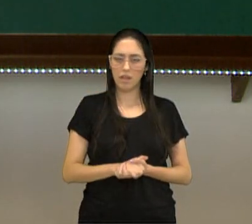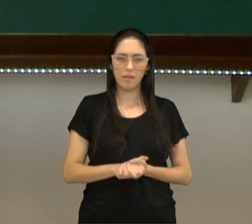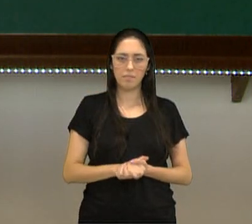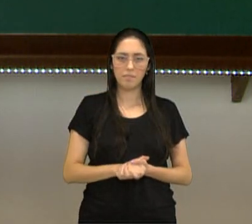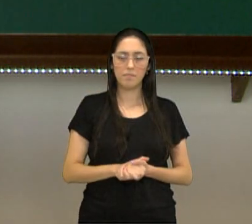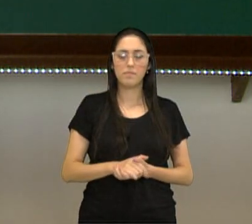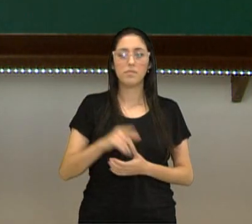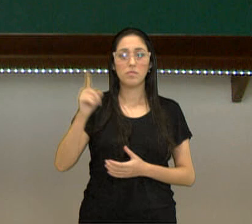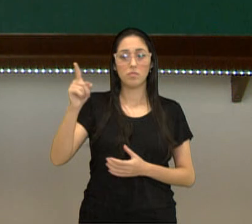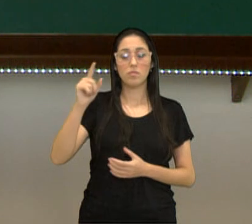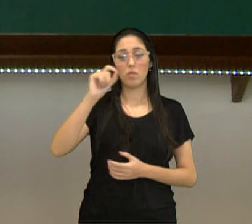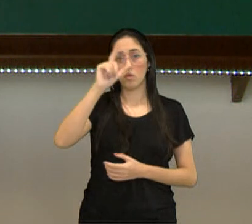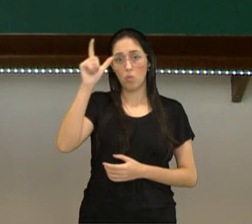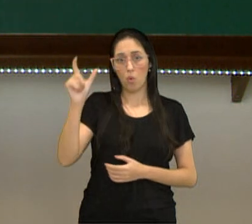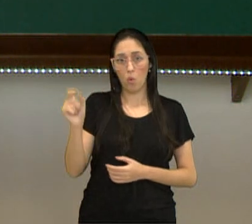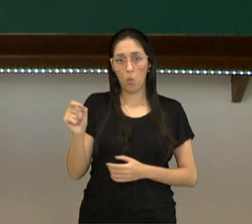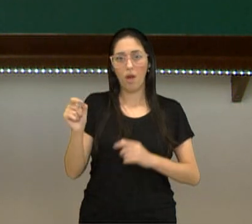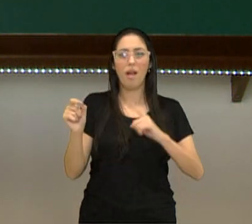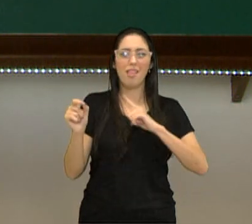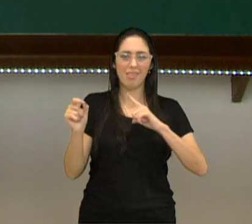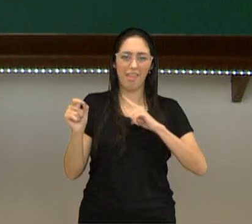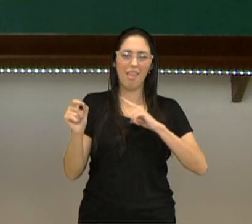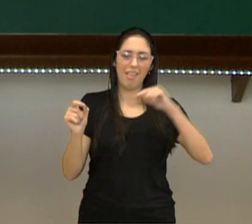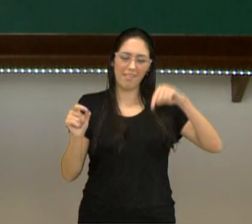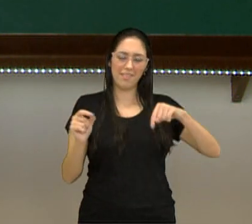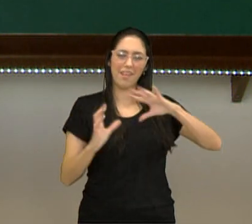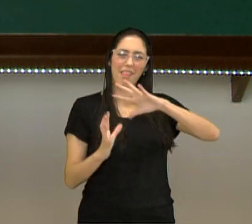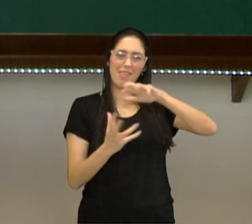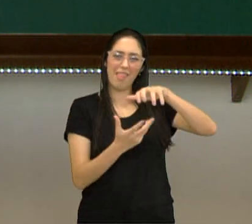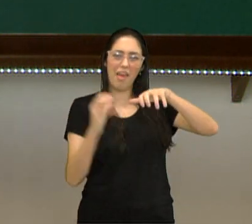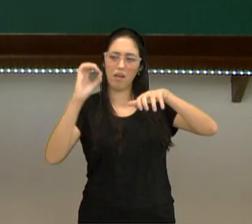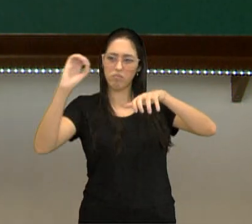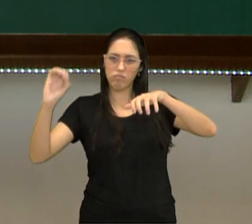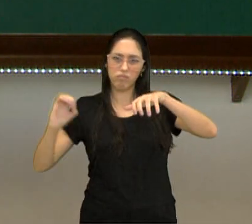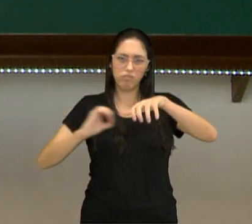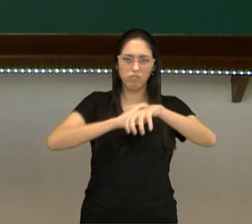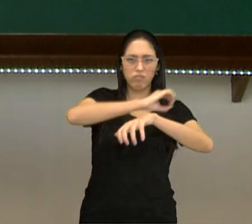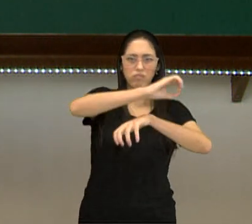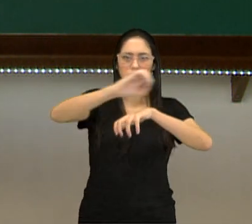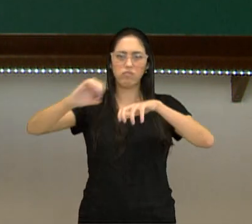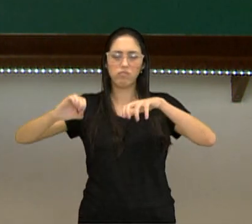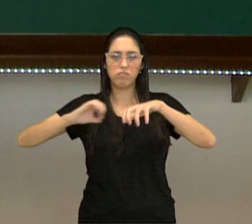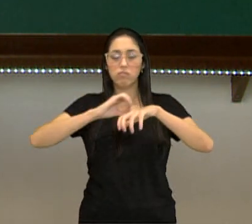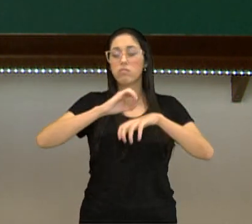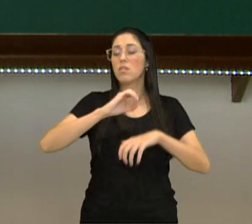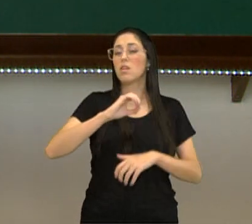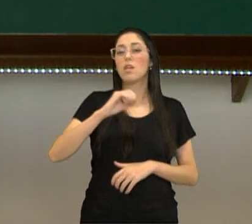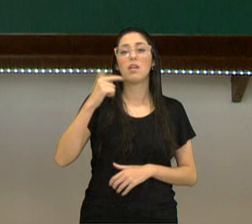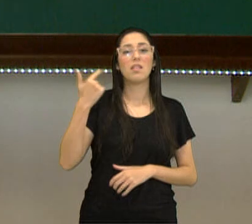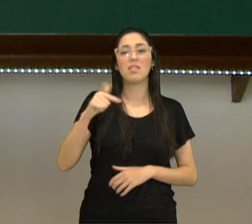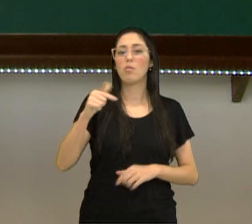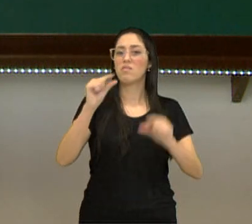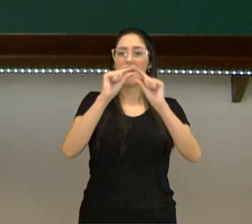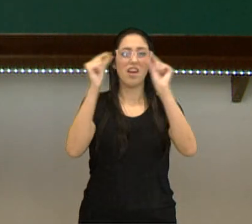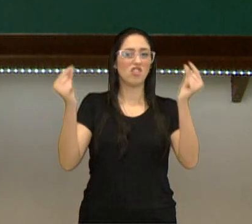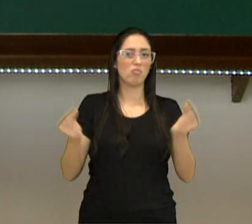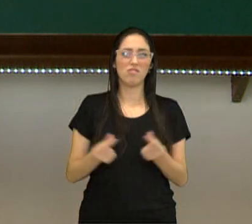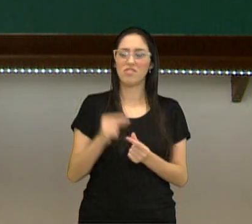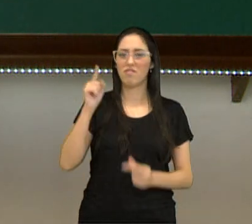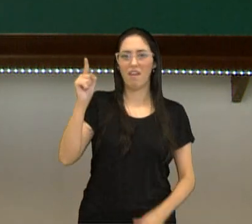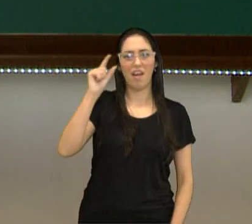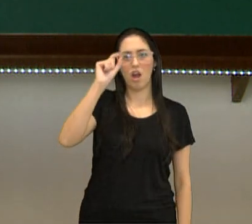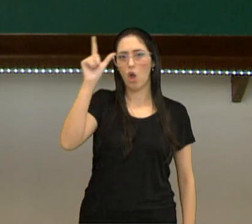que fica orbitando o nosso planeta, ele não dispõe da atmosfera e ele tem moras, algumas partes dele que